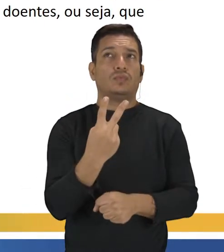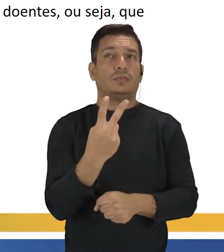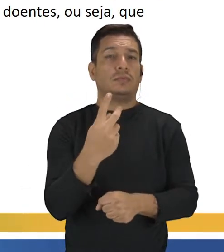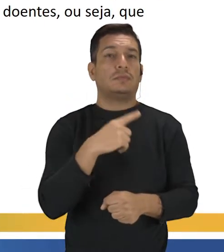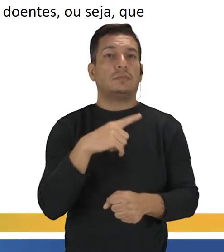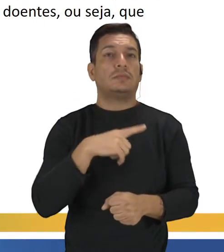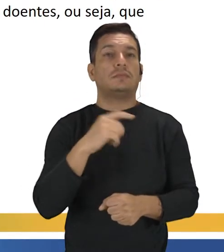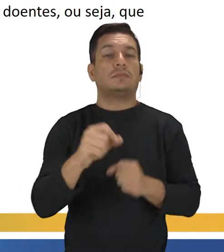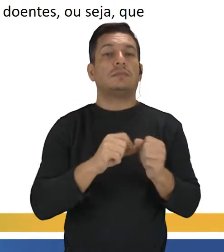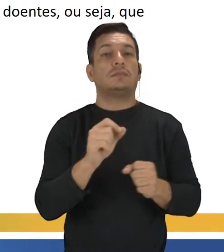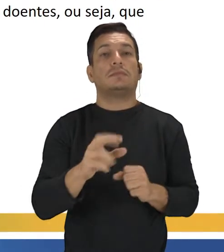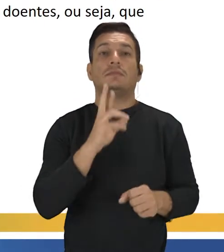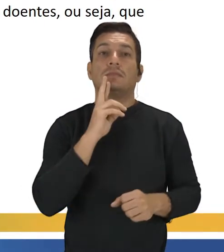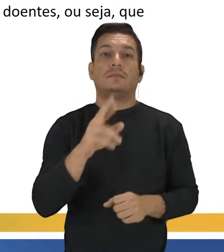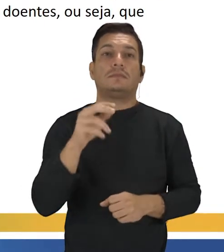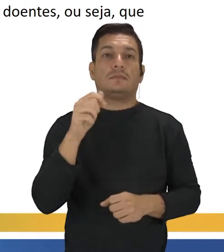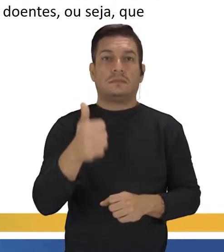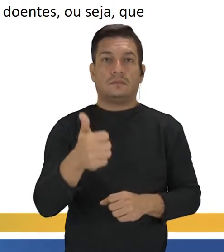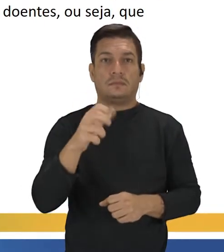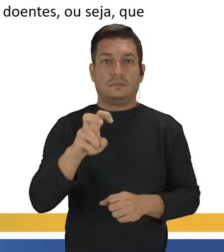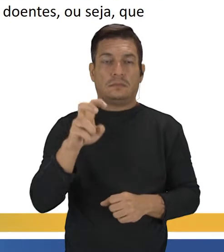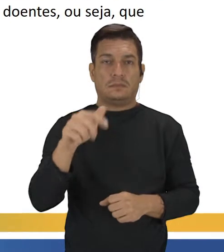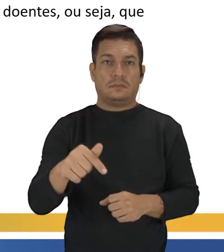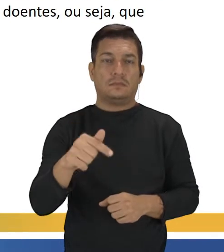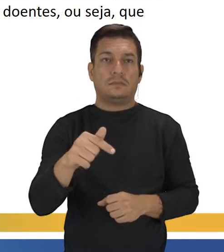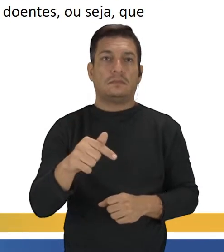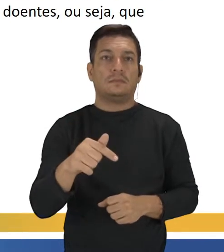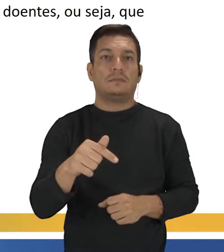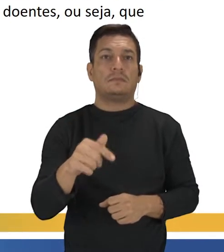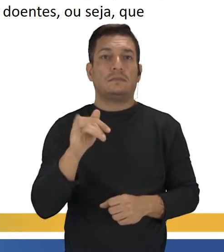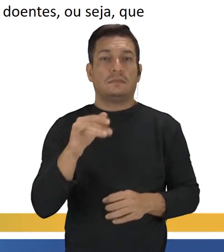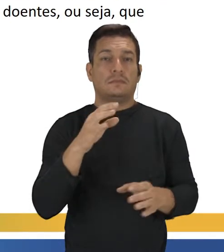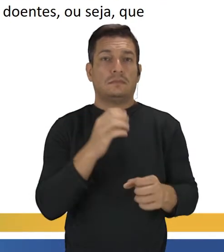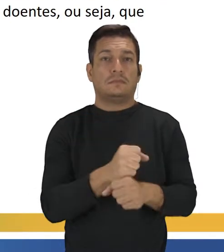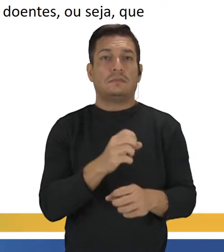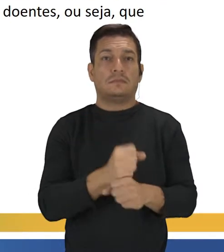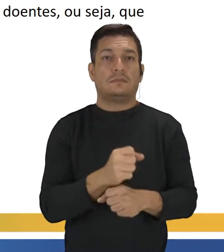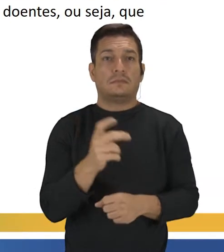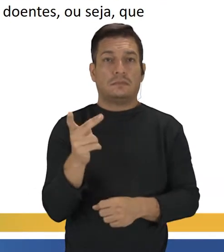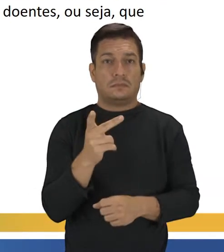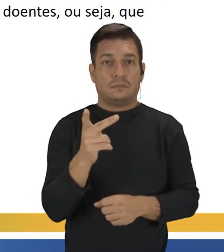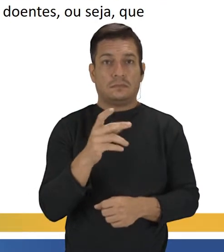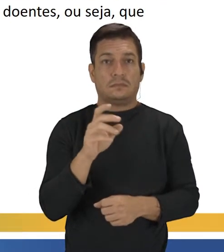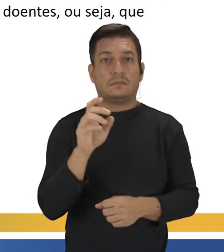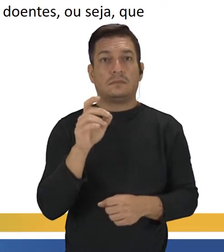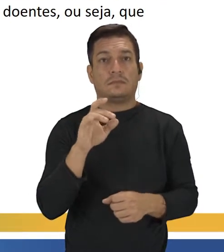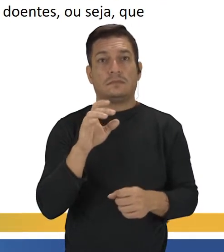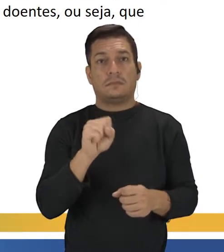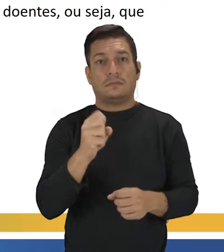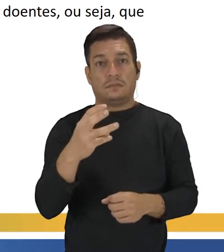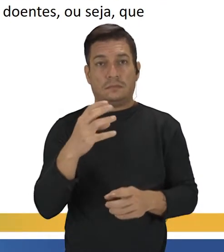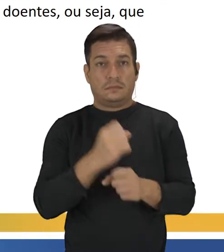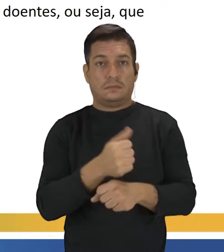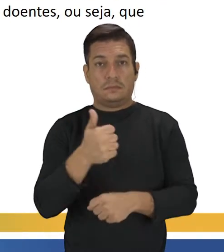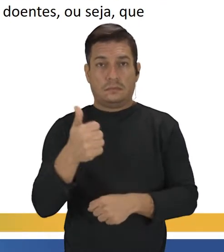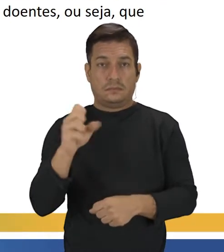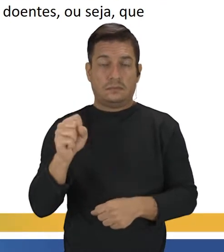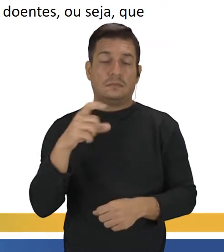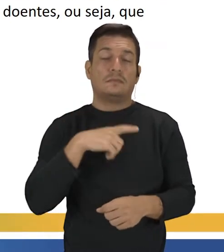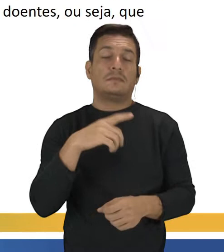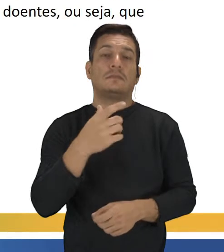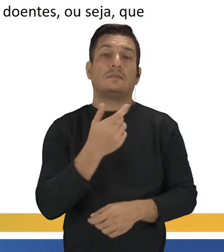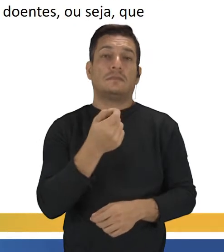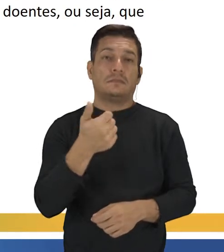vou ter exatamente os 157. Se eu somar esses dois aqui, ó, eu vou ter os